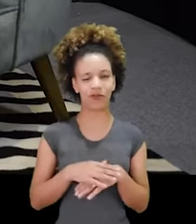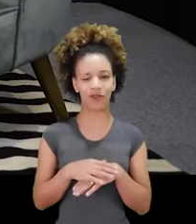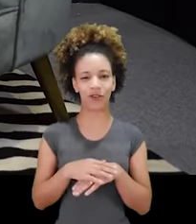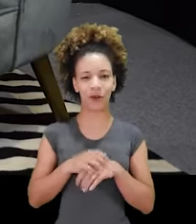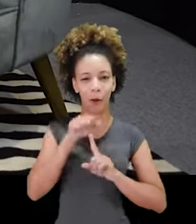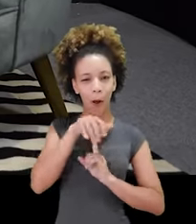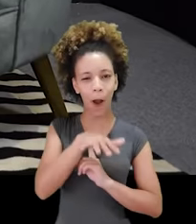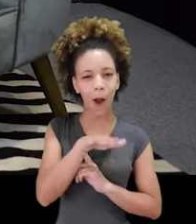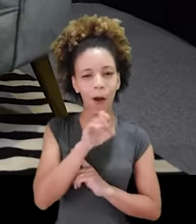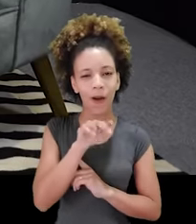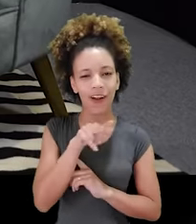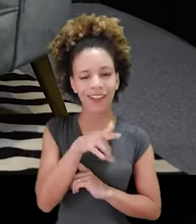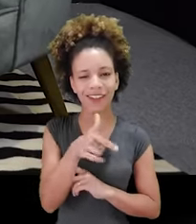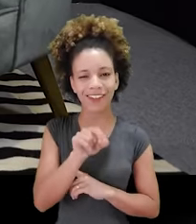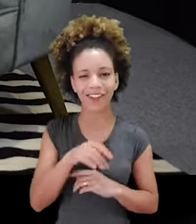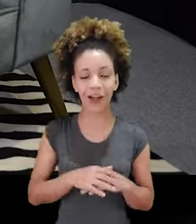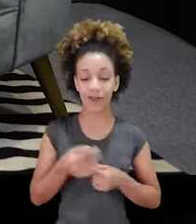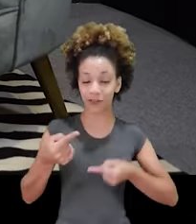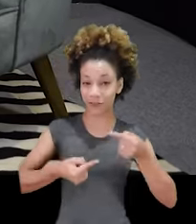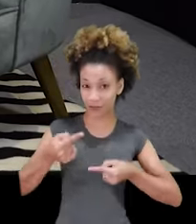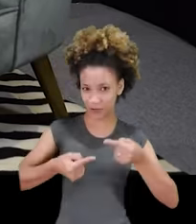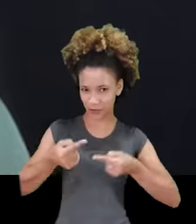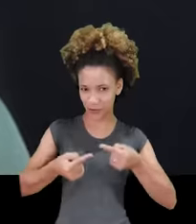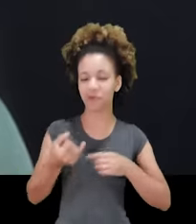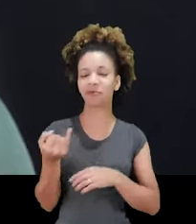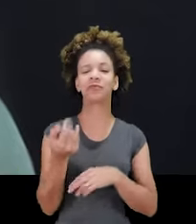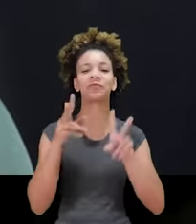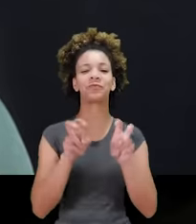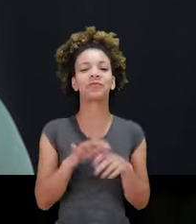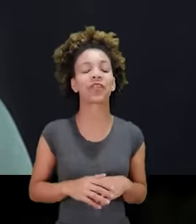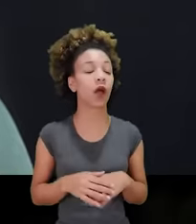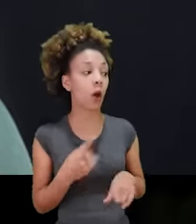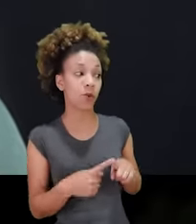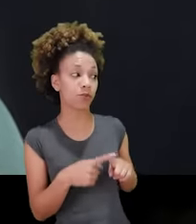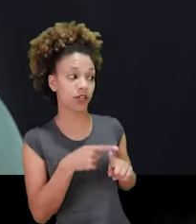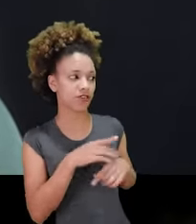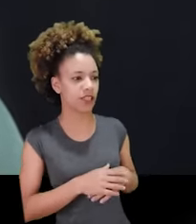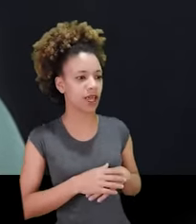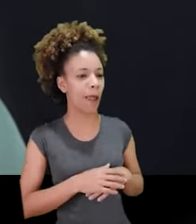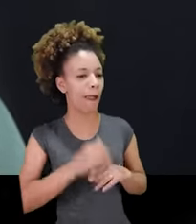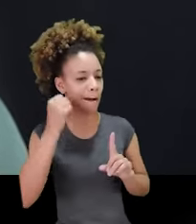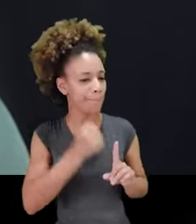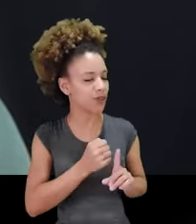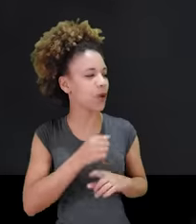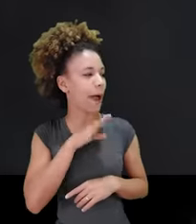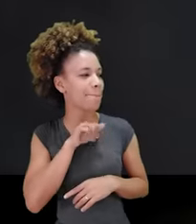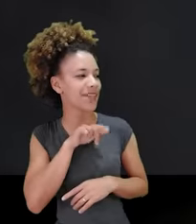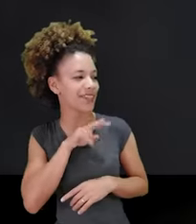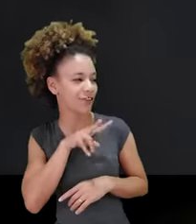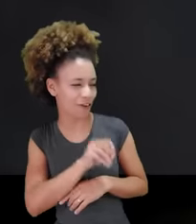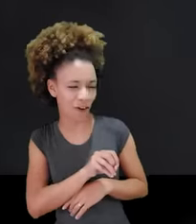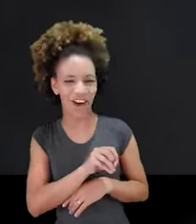colonizando. Hoje eu vou discutir um assunto muito importante, que sim. É por que vocês mataram as nossas bisavós.